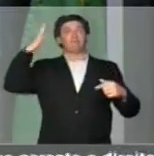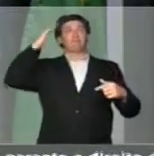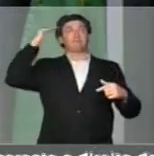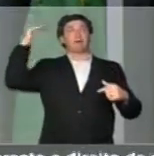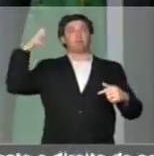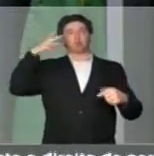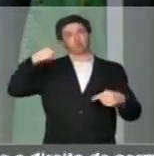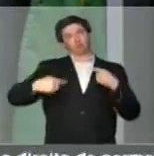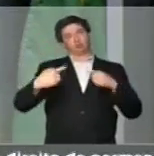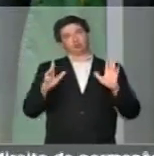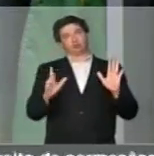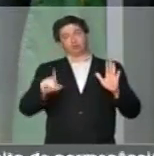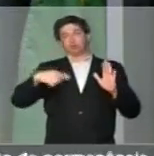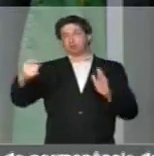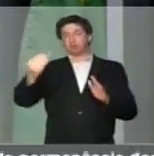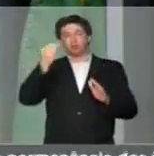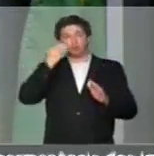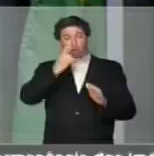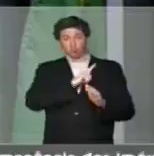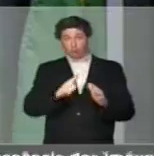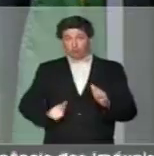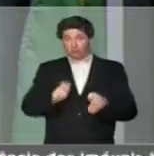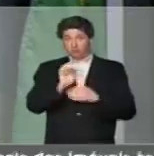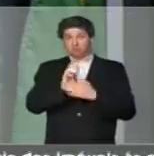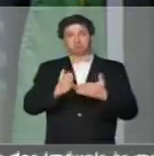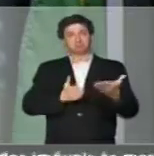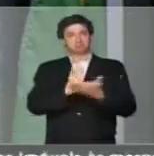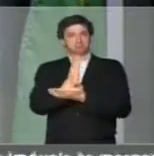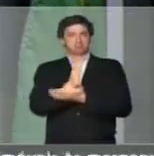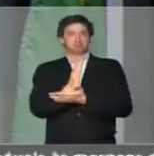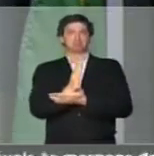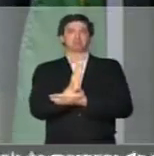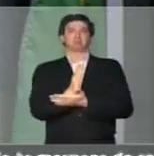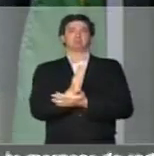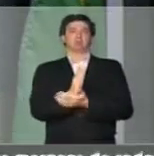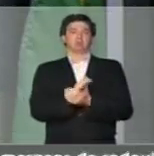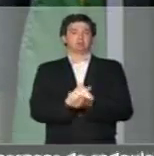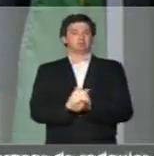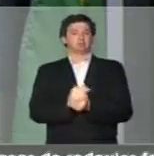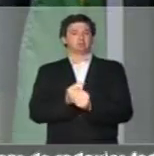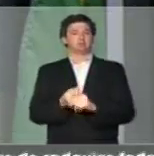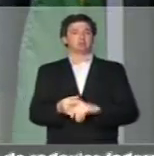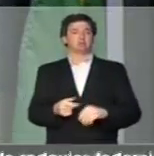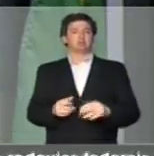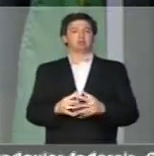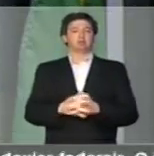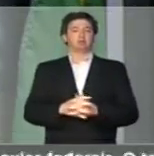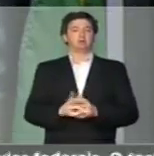política, depois uma candidatura a governo do Estado, 4 anos depois